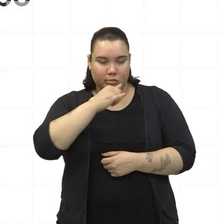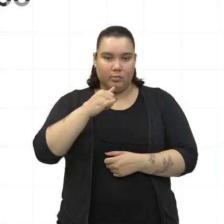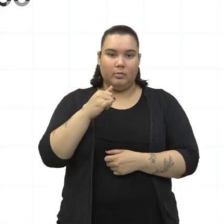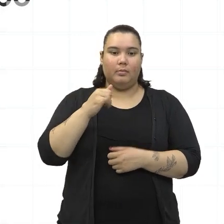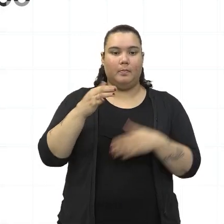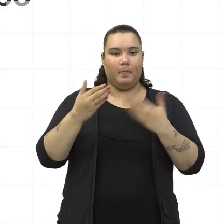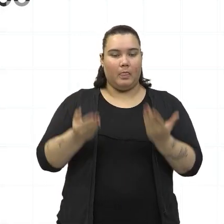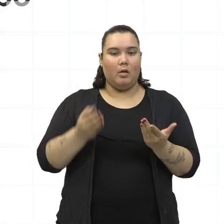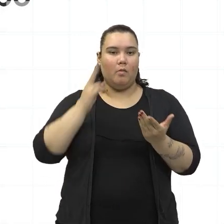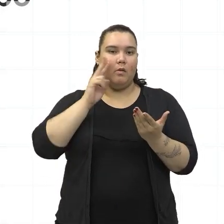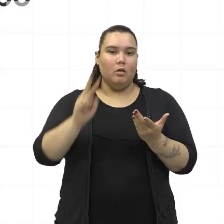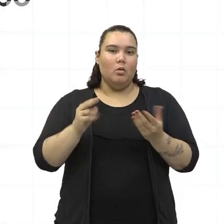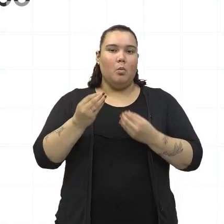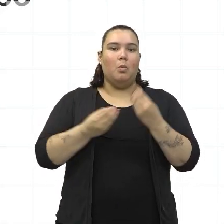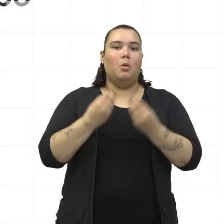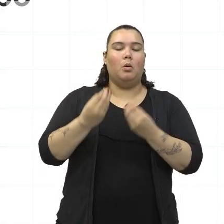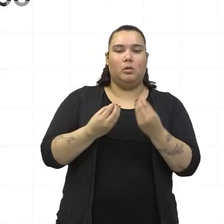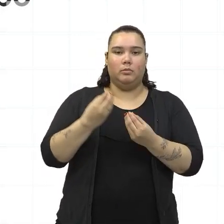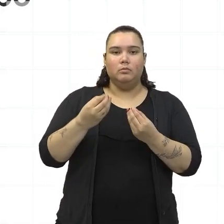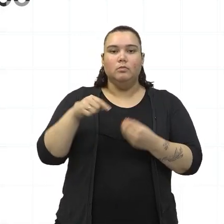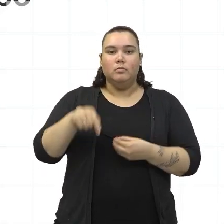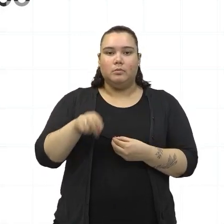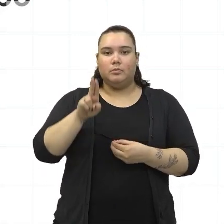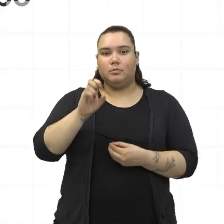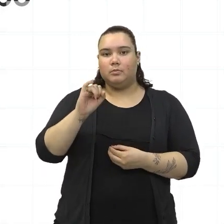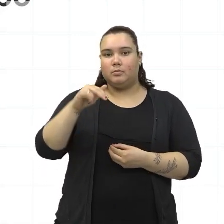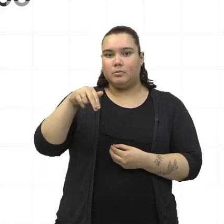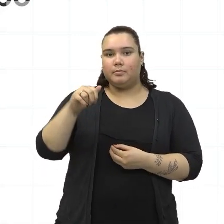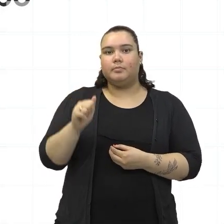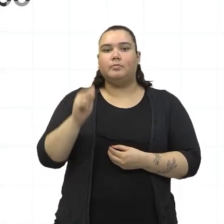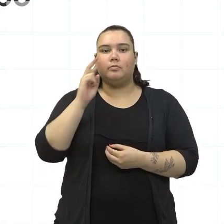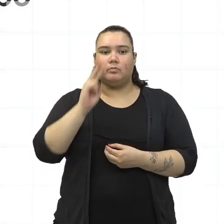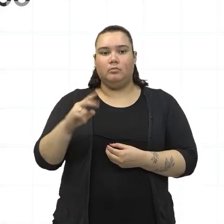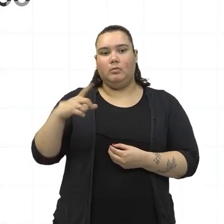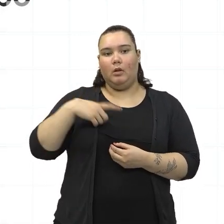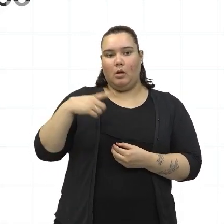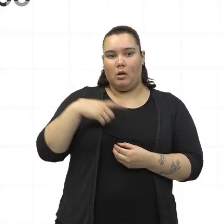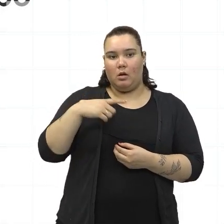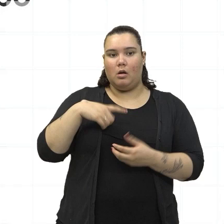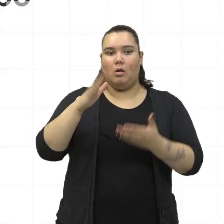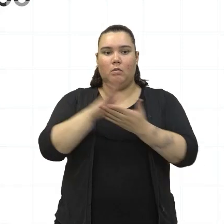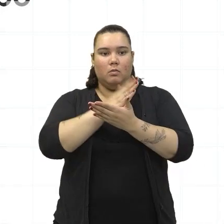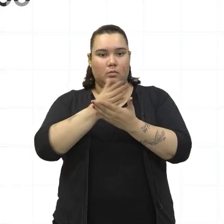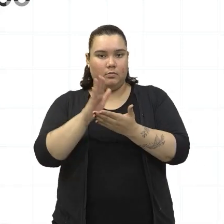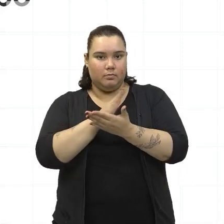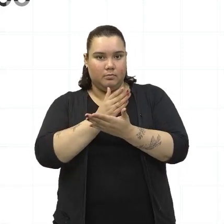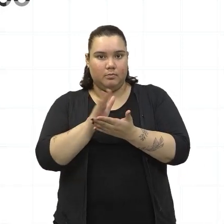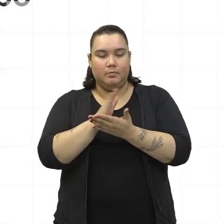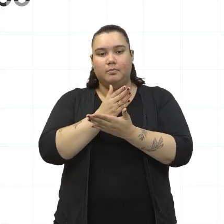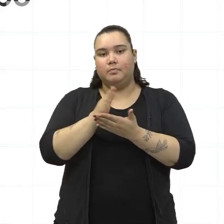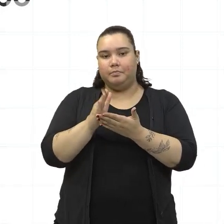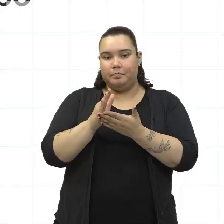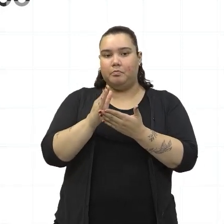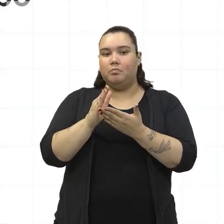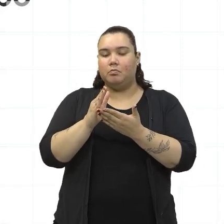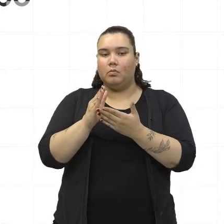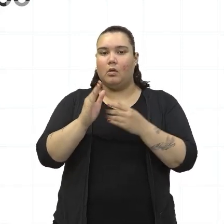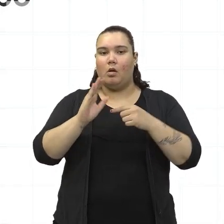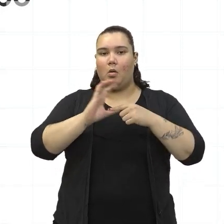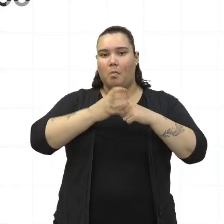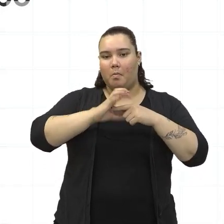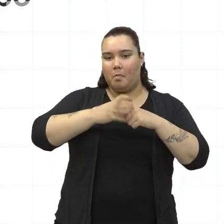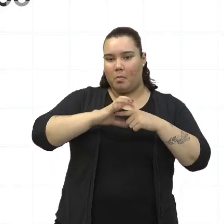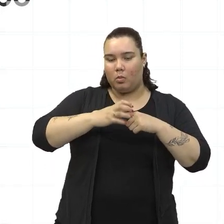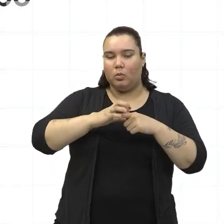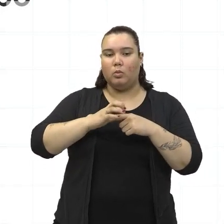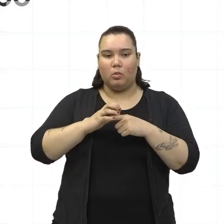menos como funciona as usinas elétricas. A gente viu que tem a presença ali de alguns equipamentos, como os